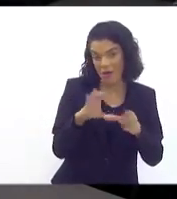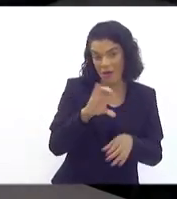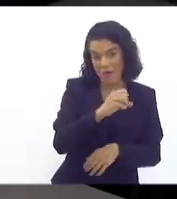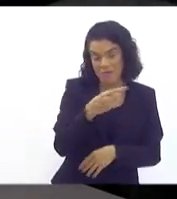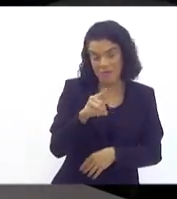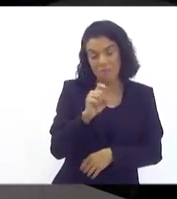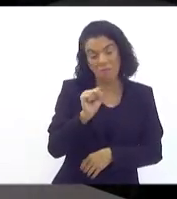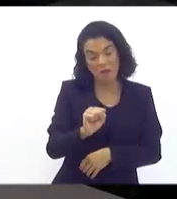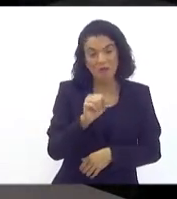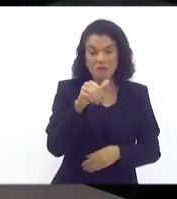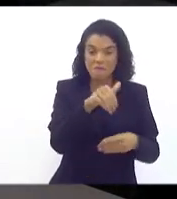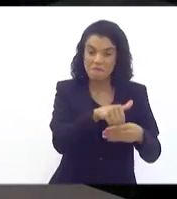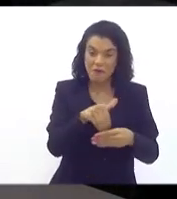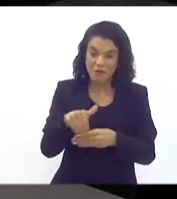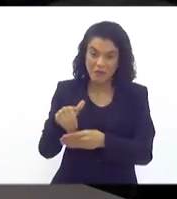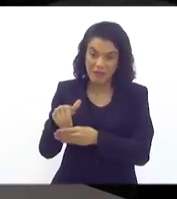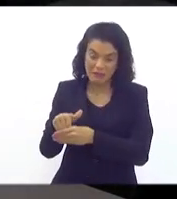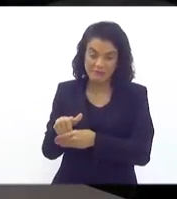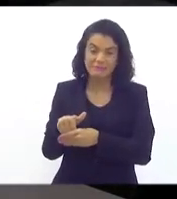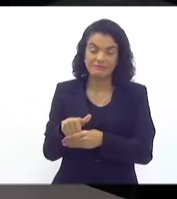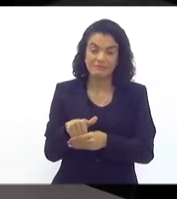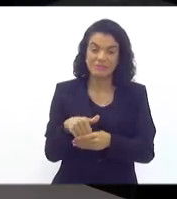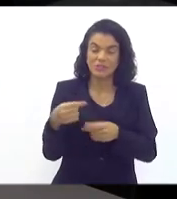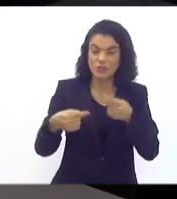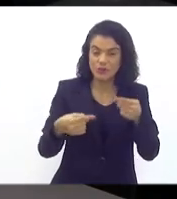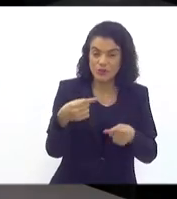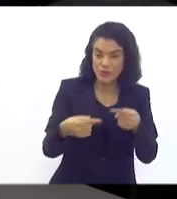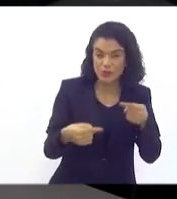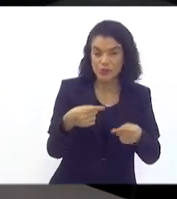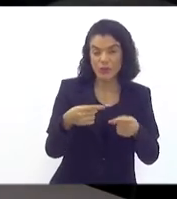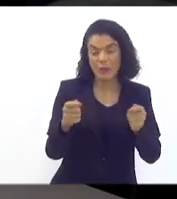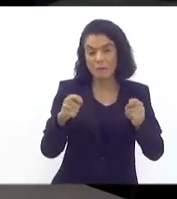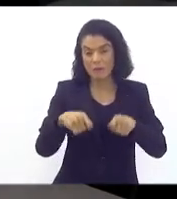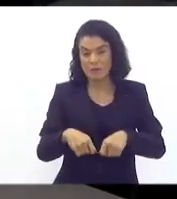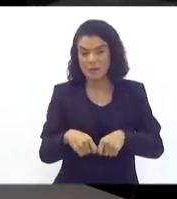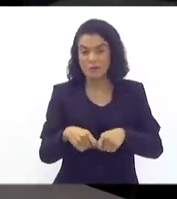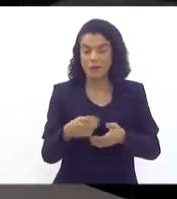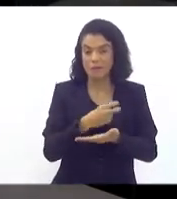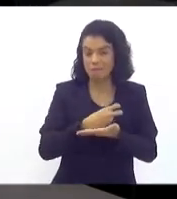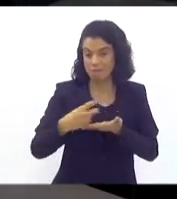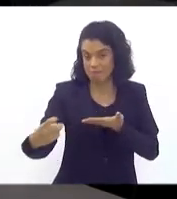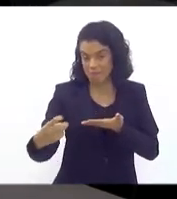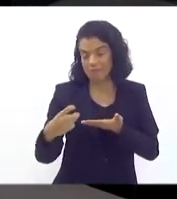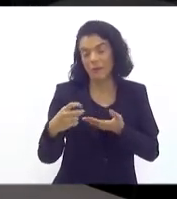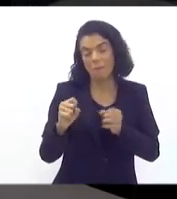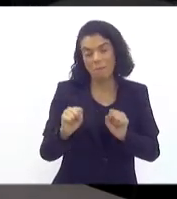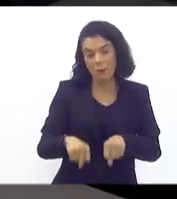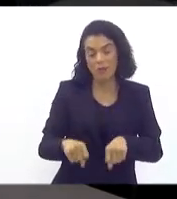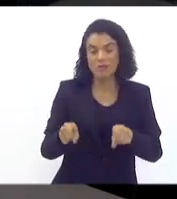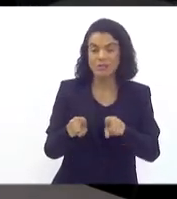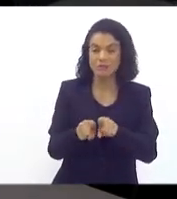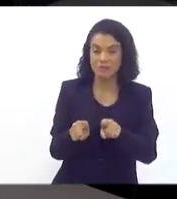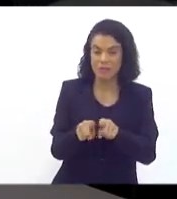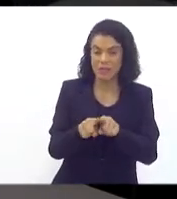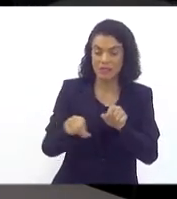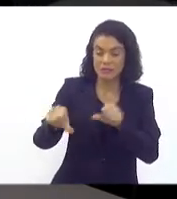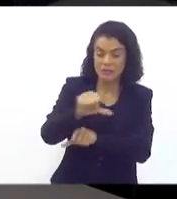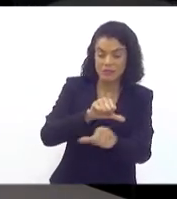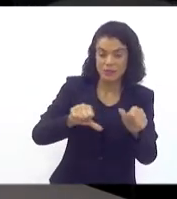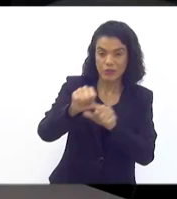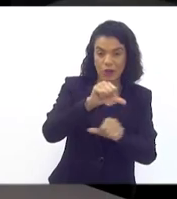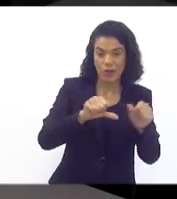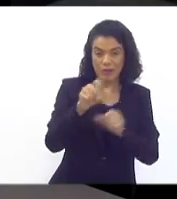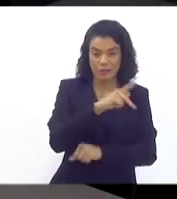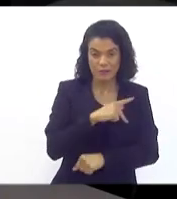no futuro se possa como se discutiu a questão da possibilidade de impeachment mas que se possa também ter esse rodízio na